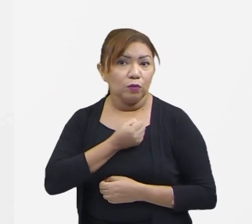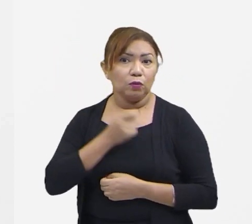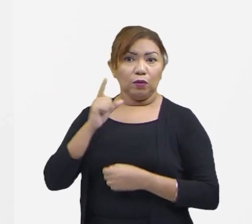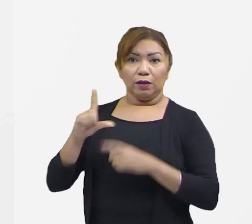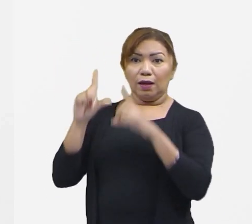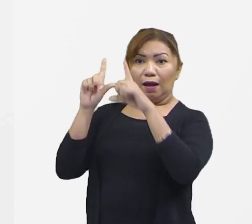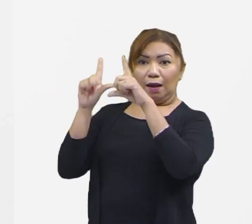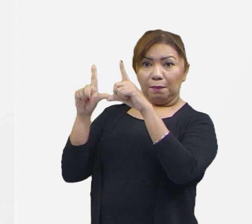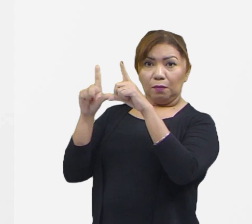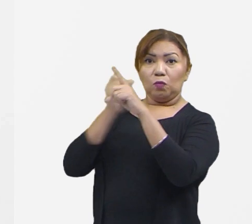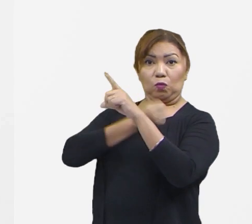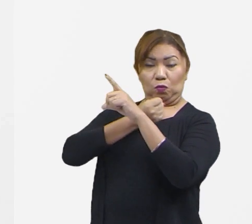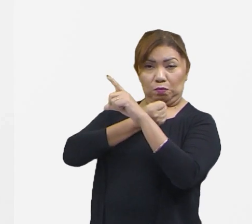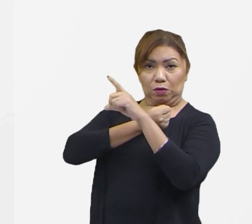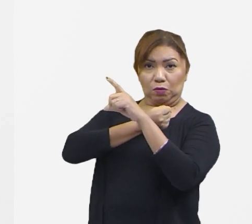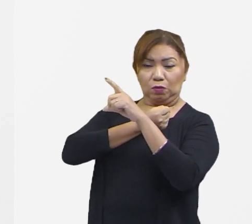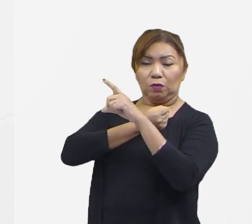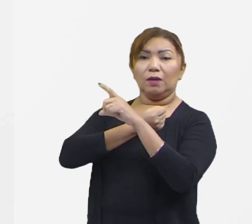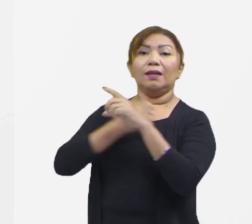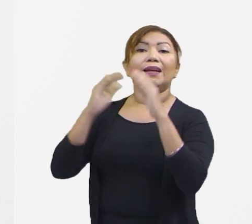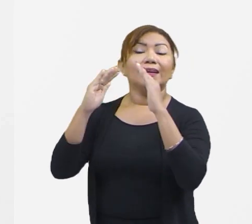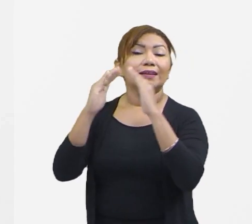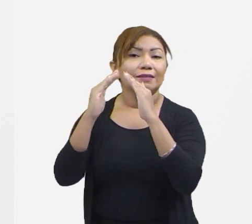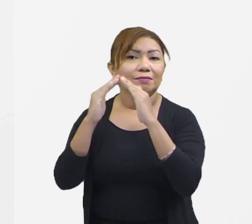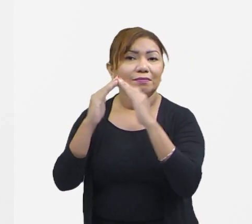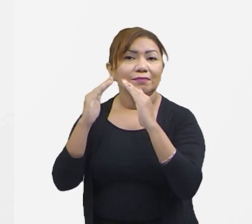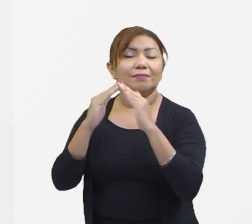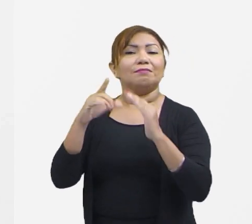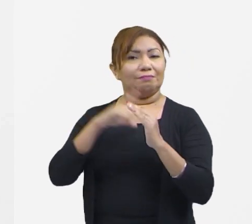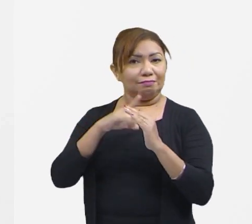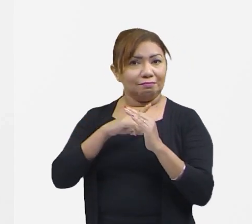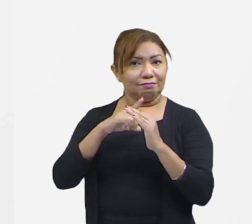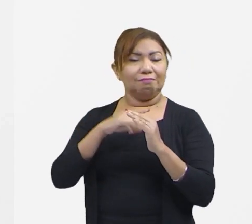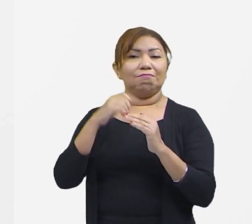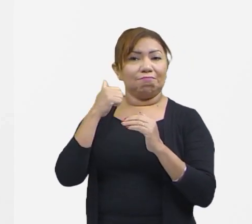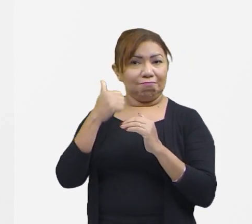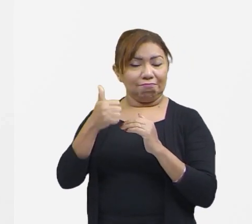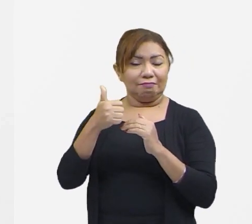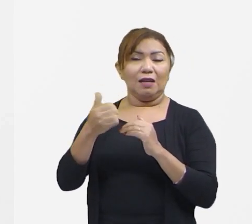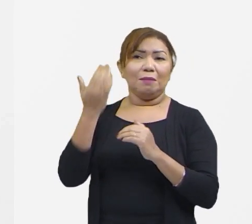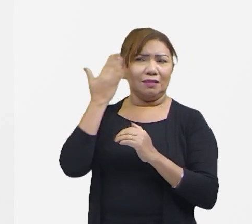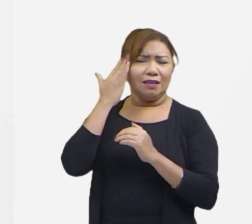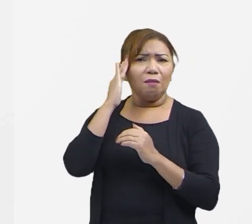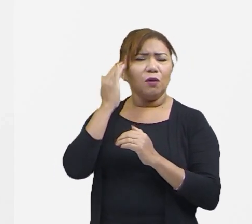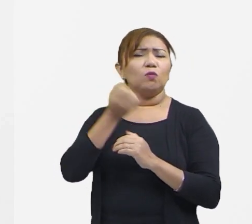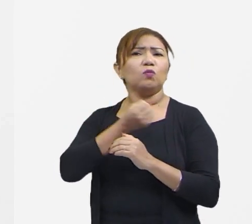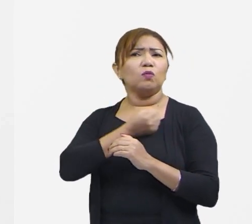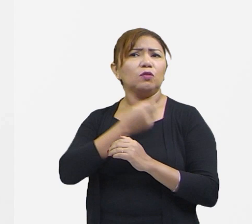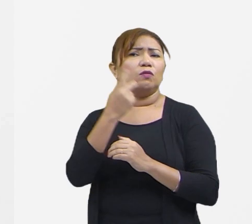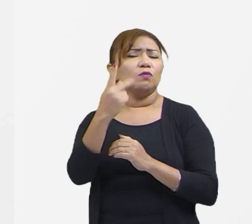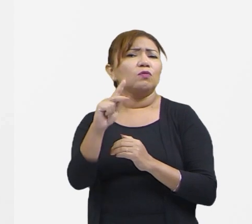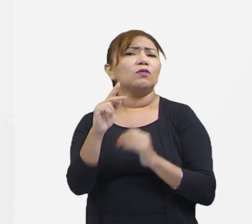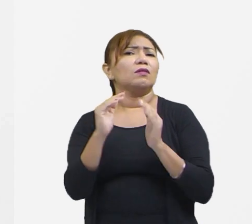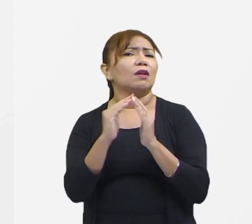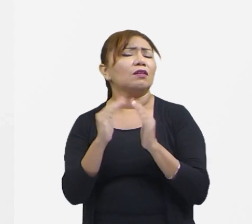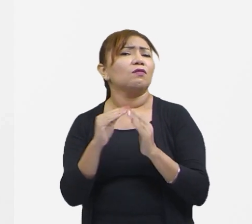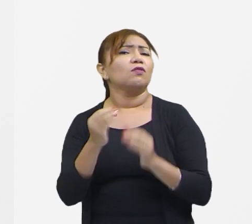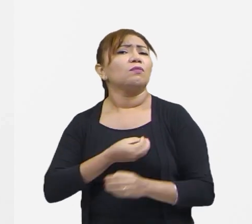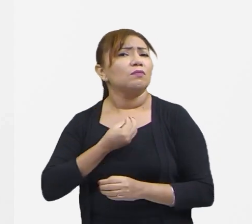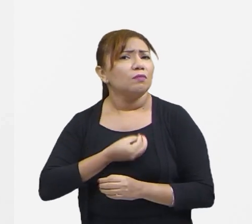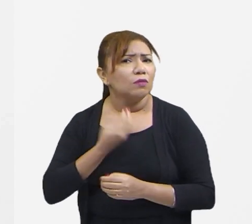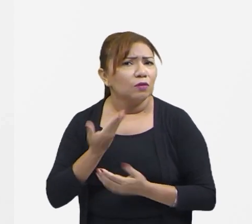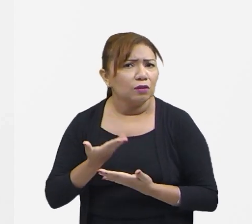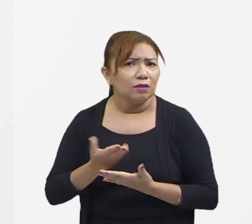nossa casa tem uma numeração. Ela serve para identificar o número da nossa casa.